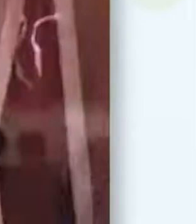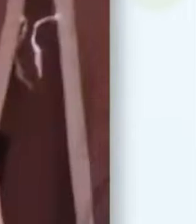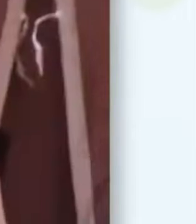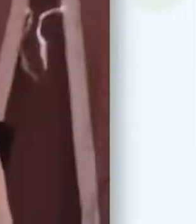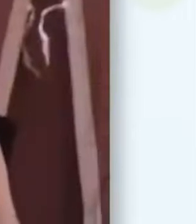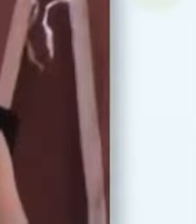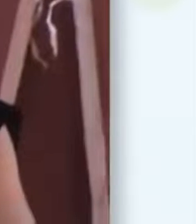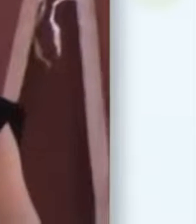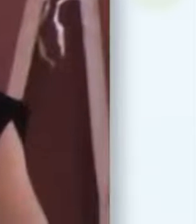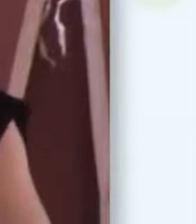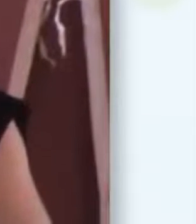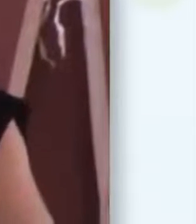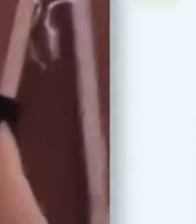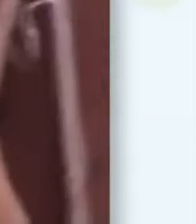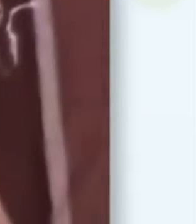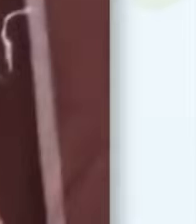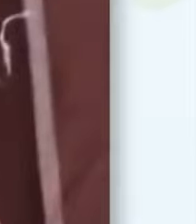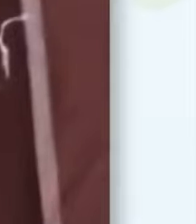morella!